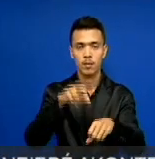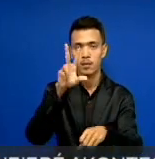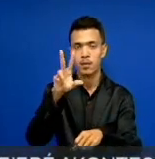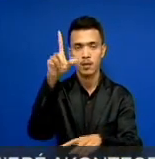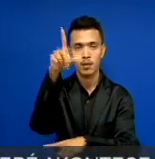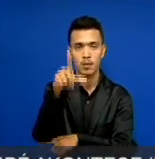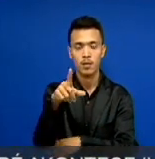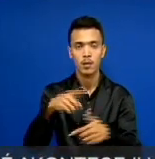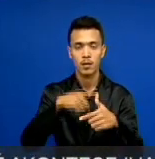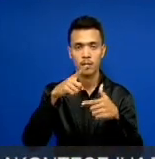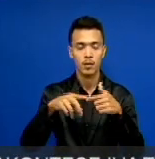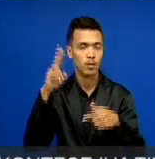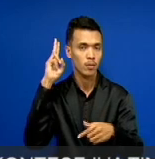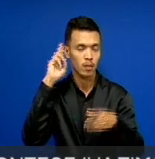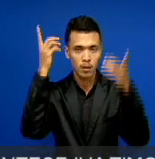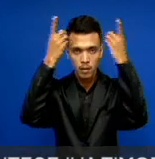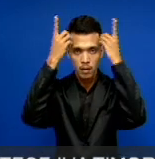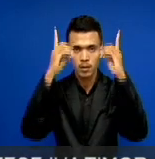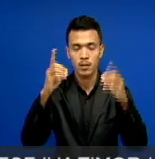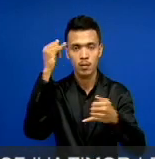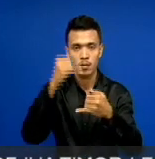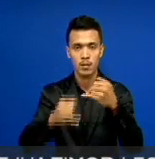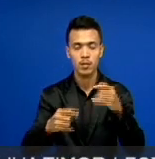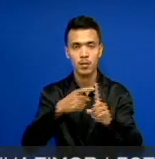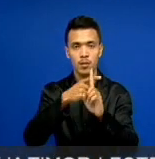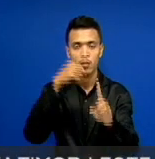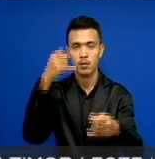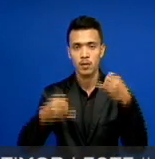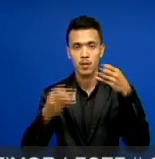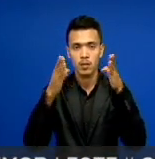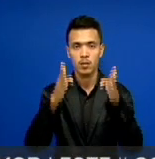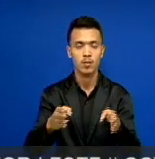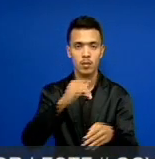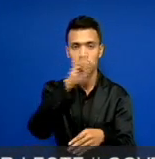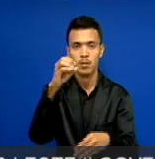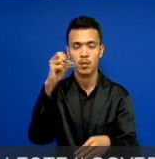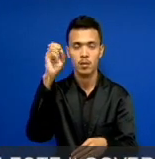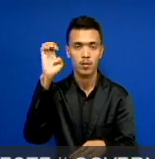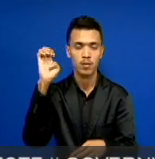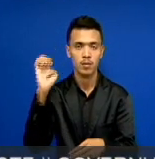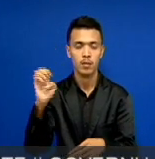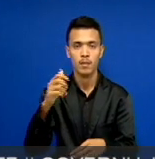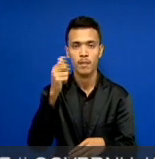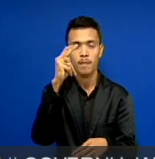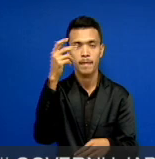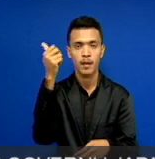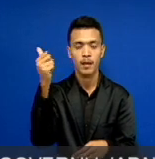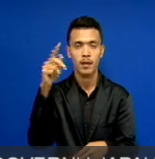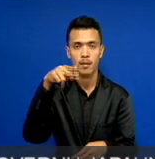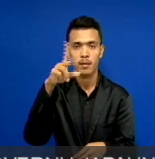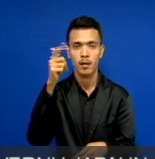decisão filang. Julgamento ne preside o juiz coletivo. José Maria de Araújo, Ana Paula